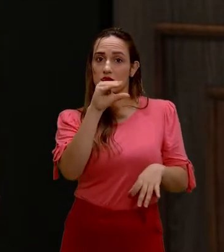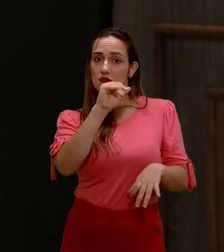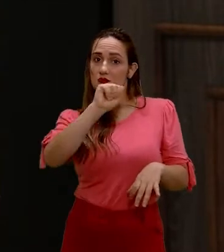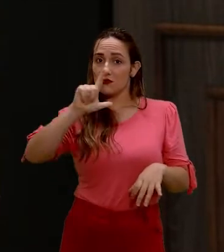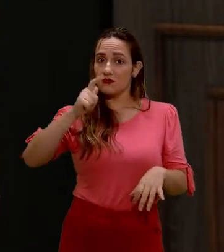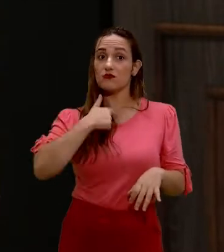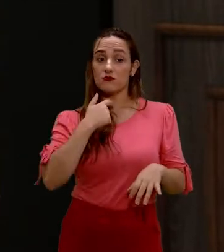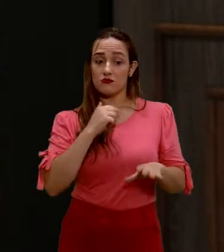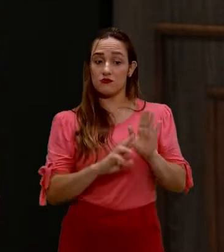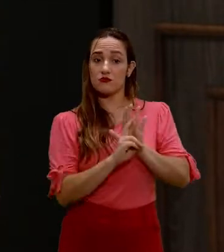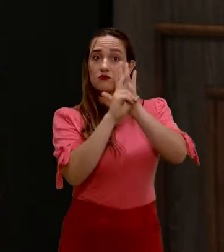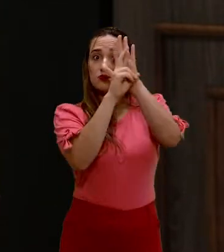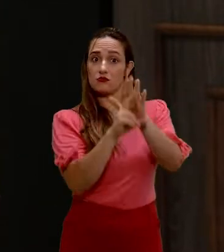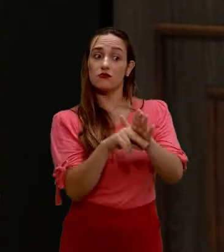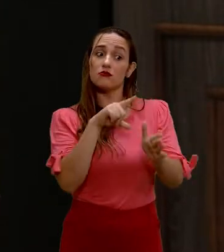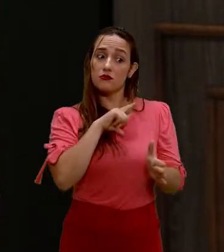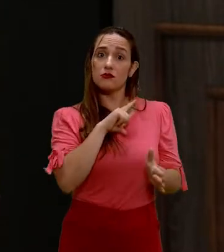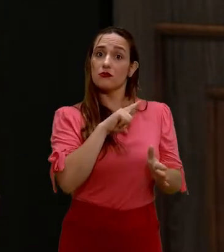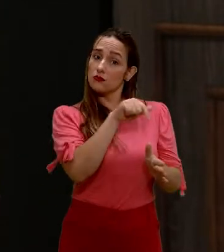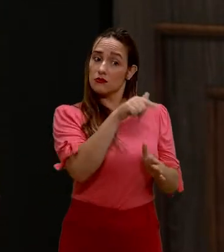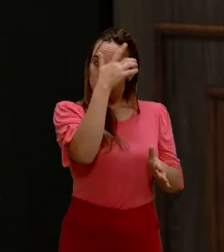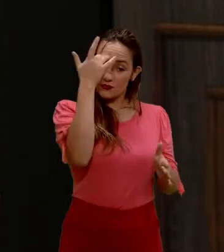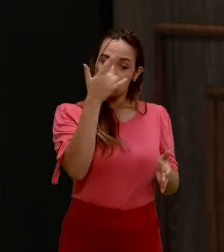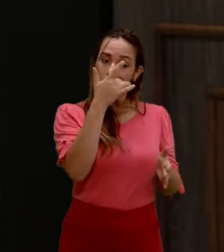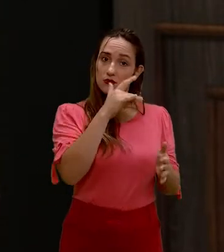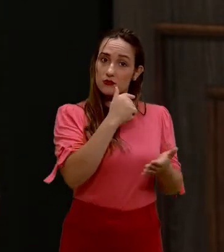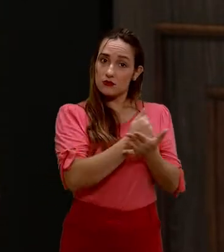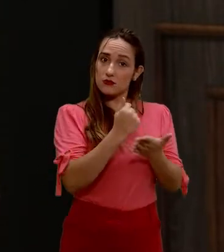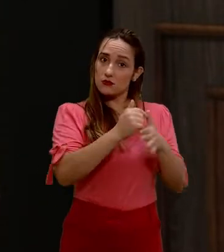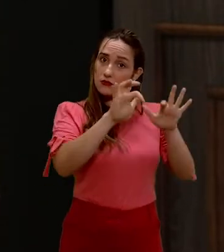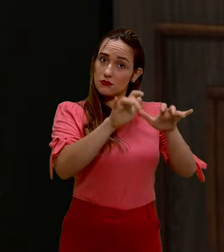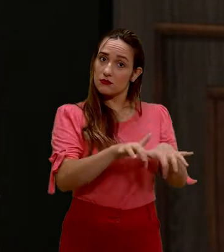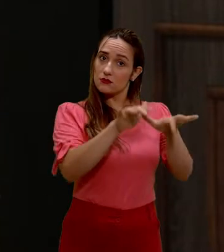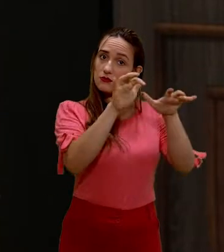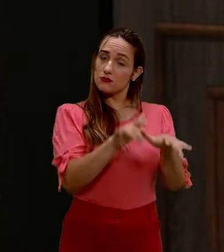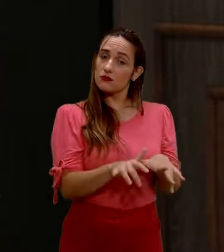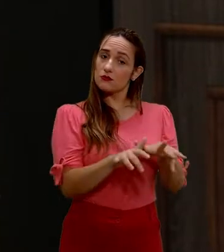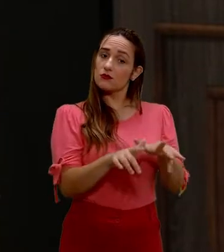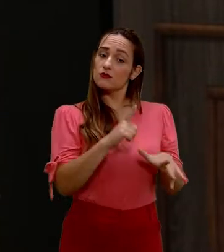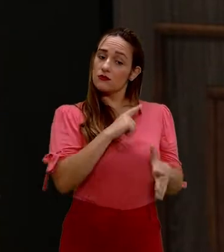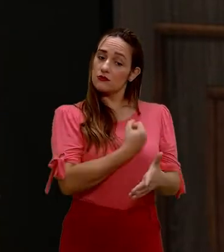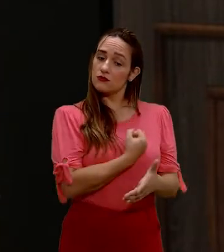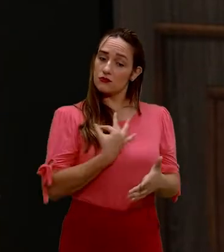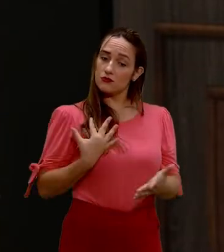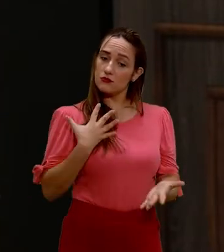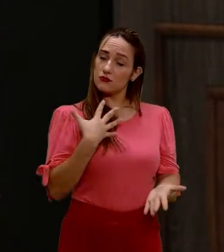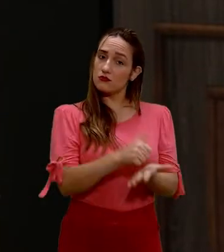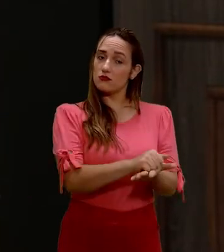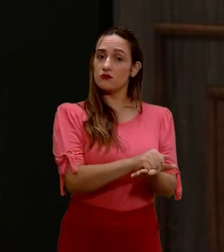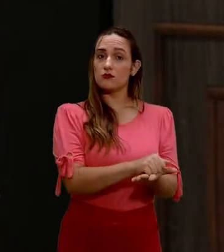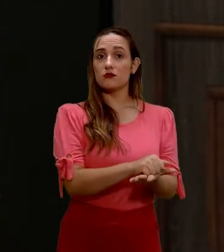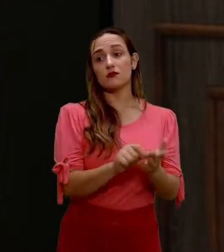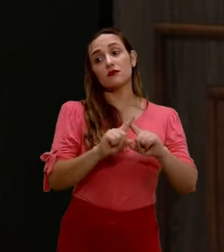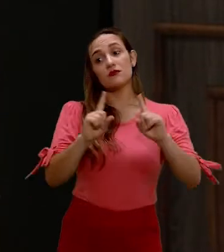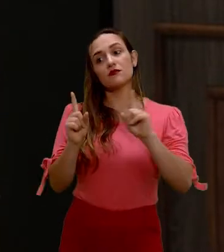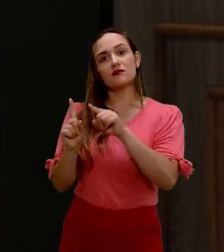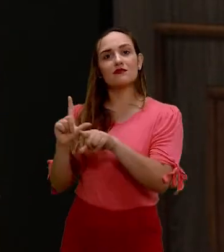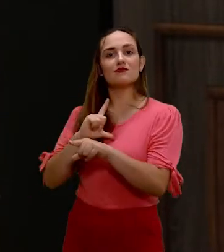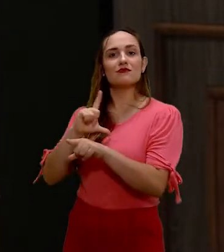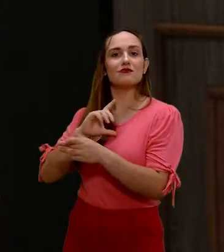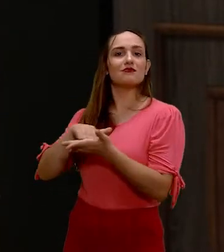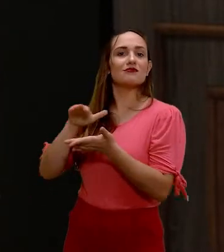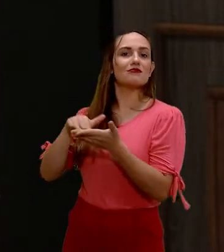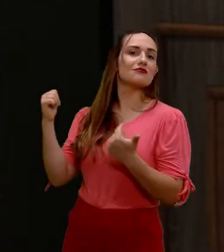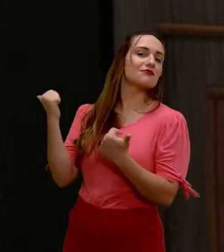e tem uma escrivania vinculada a esse cartório, com um número que ficou enxugado porque diminuiu o número